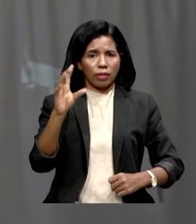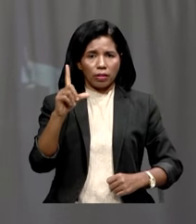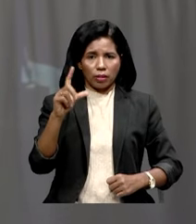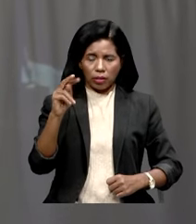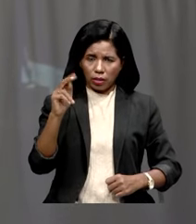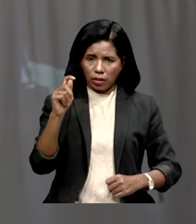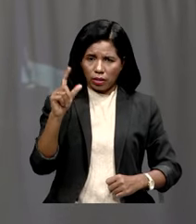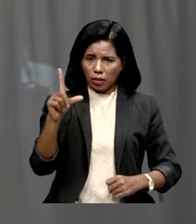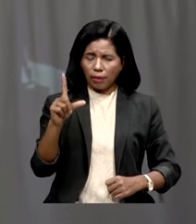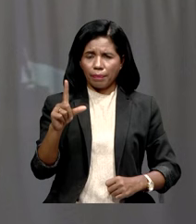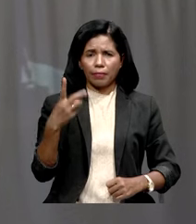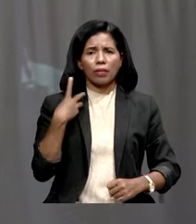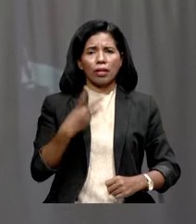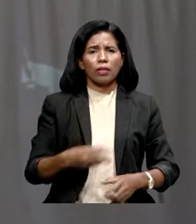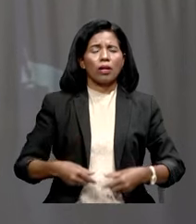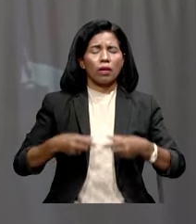ite dignifica